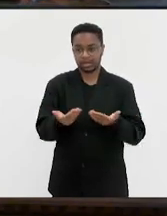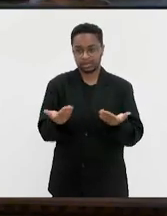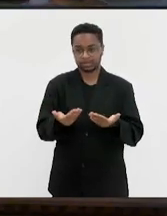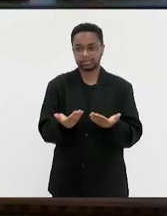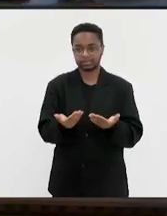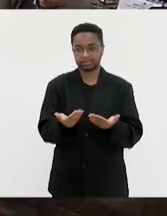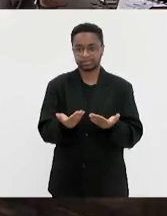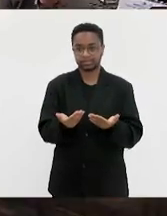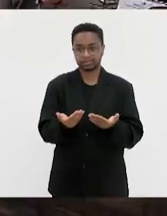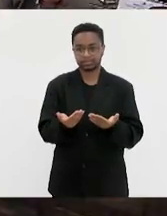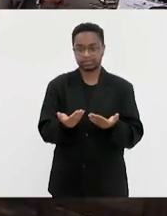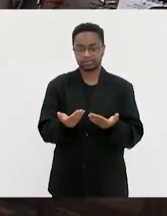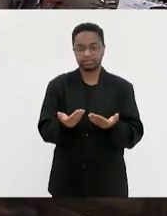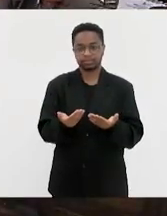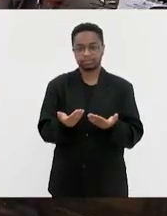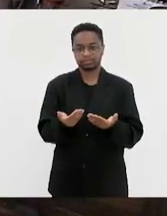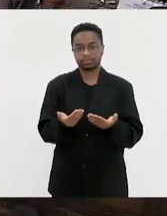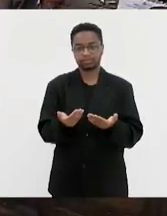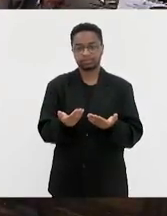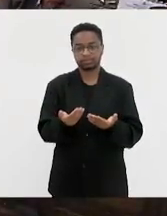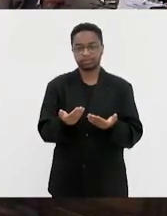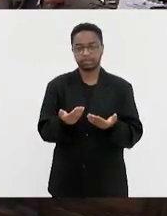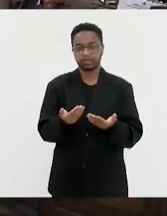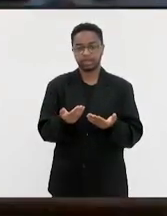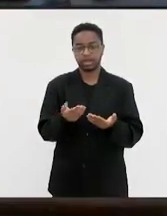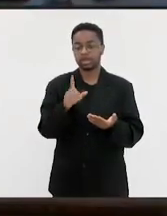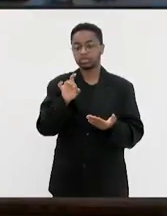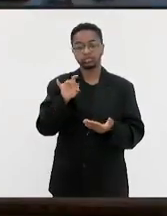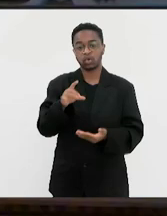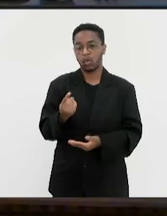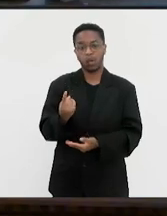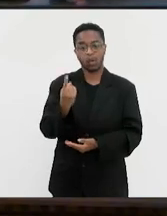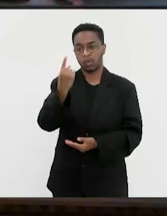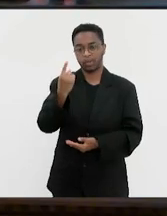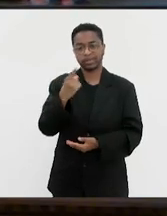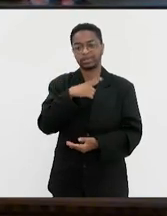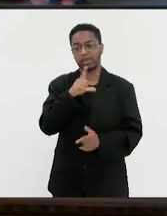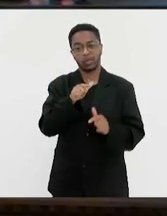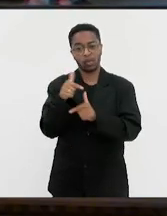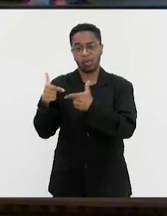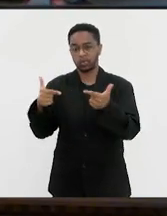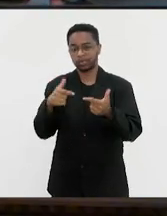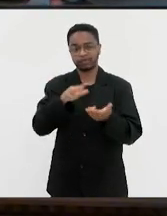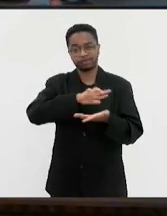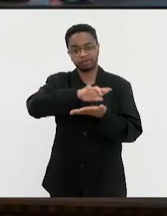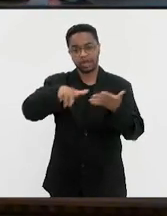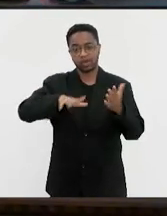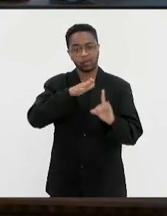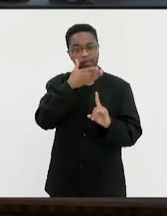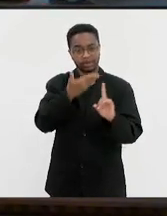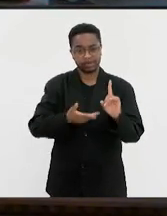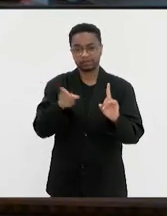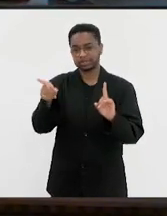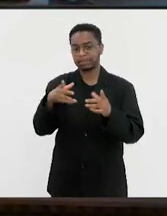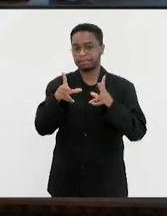é só uma das milhões de homenagens que você merece. Te amamos muito, vô.